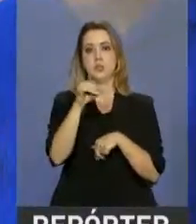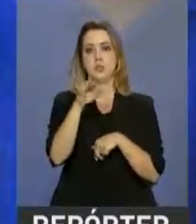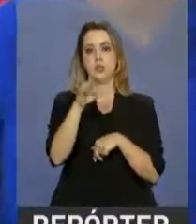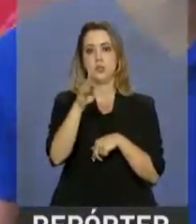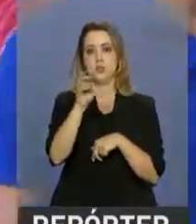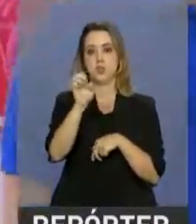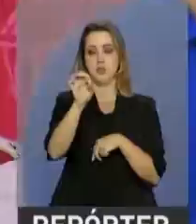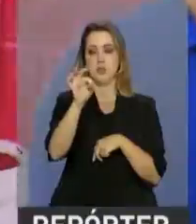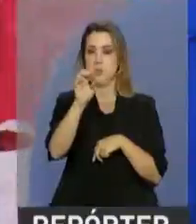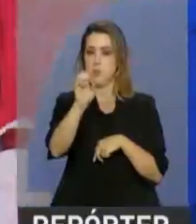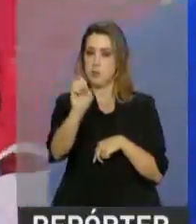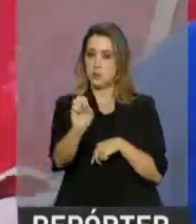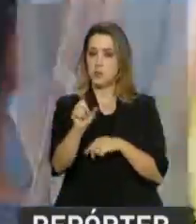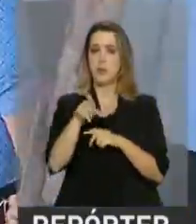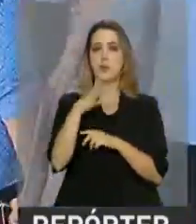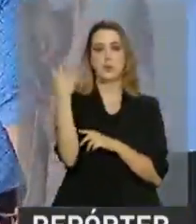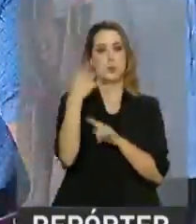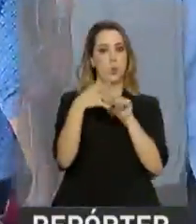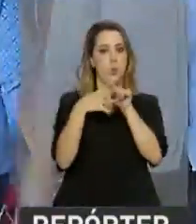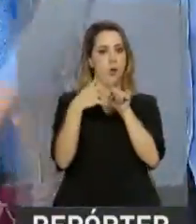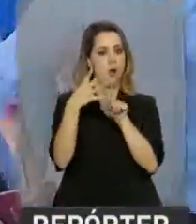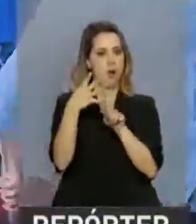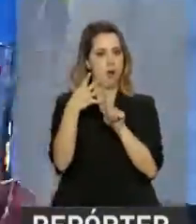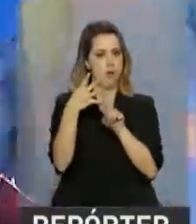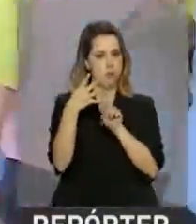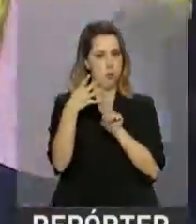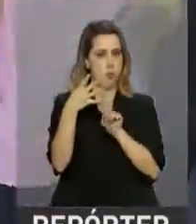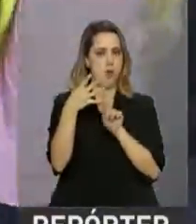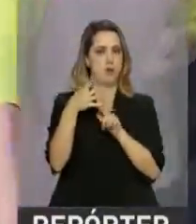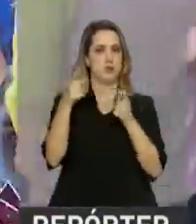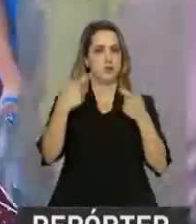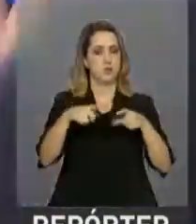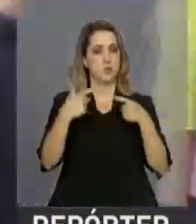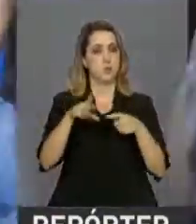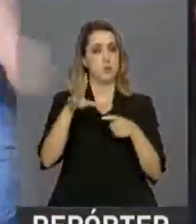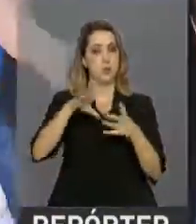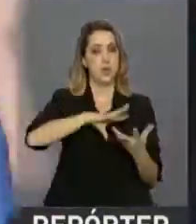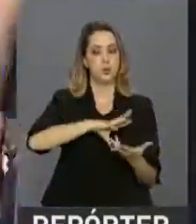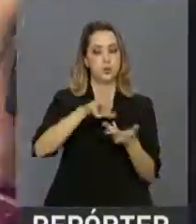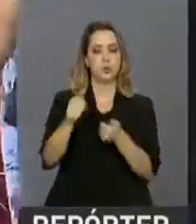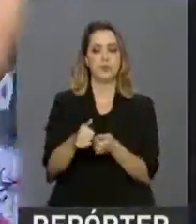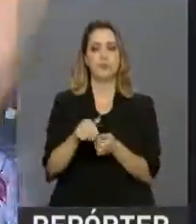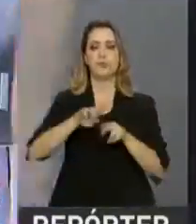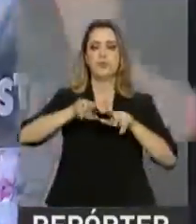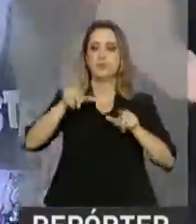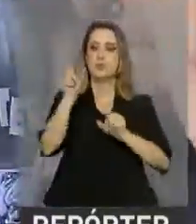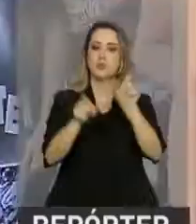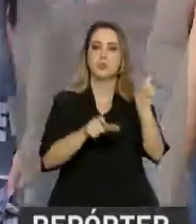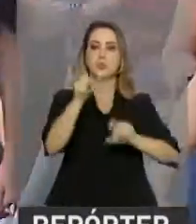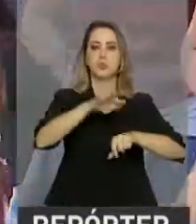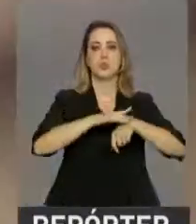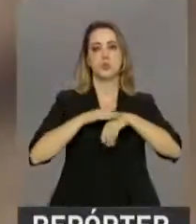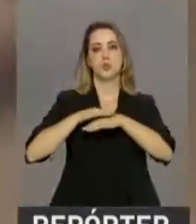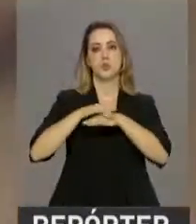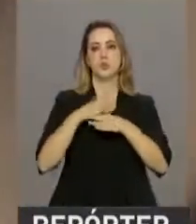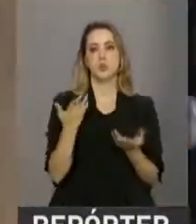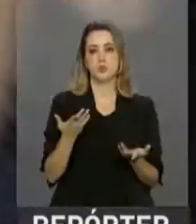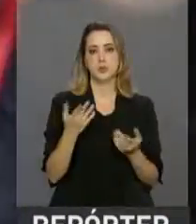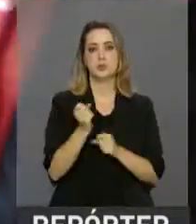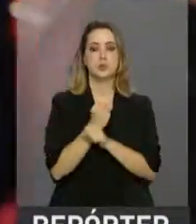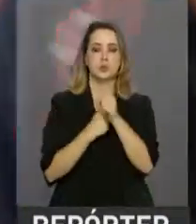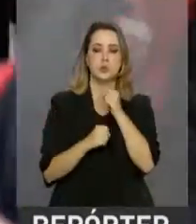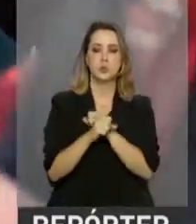no ranking mundial da doença. E esse número vem subindo. No ano passado, 5,5% da população sofria